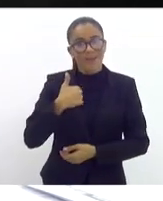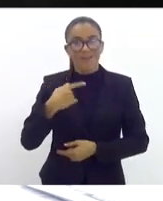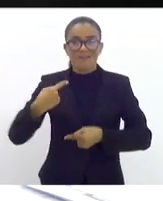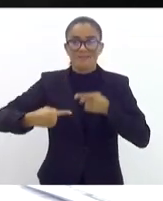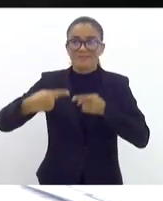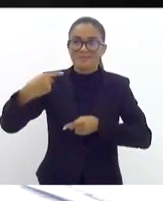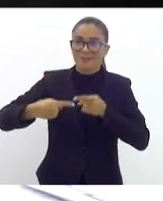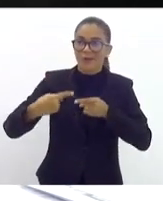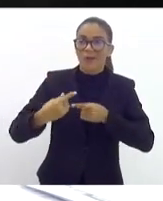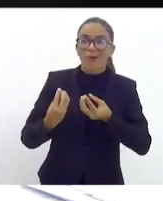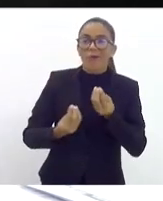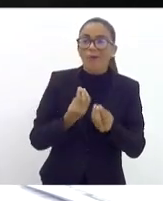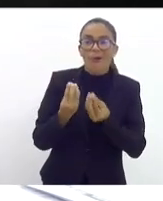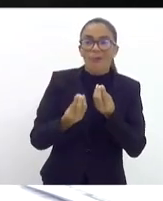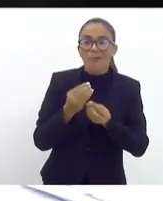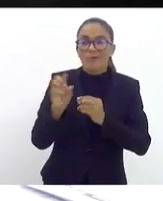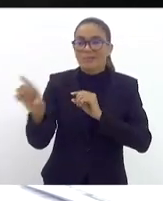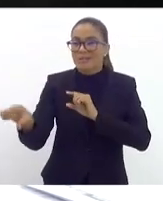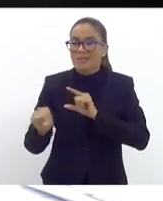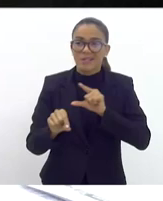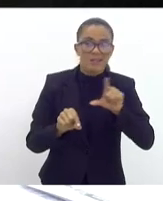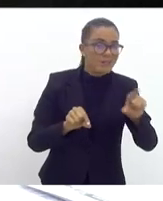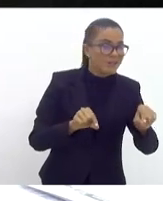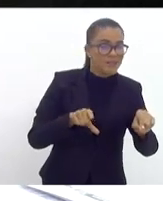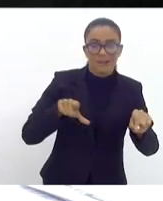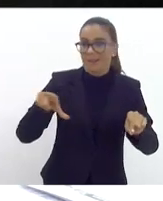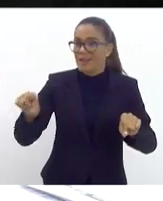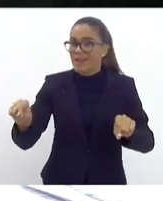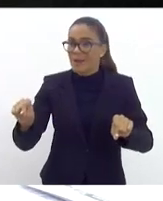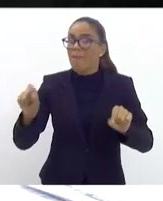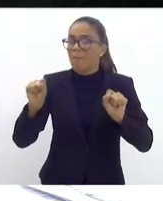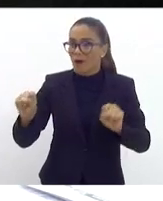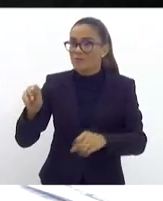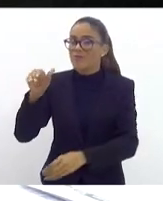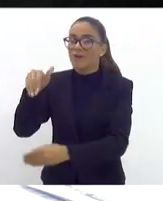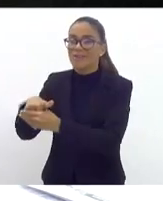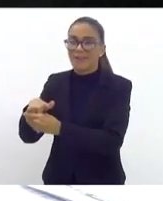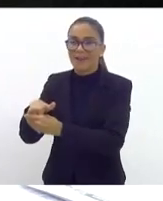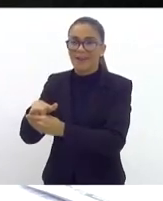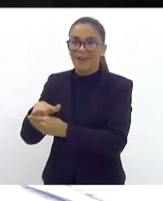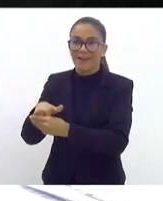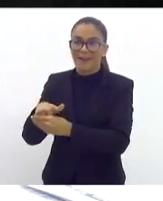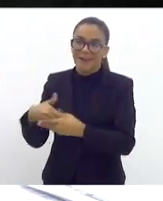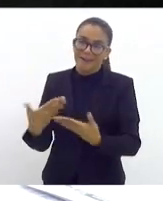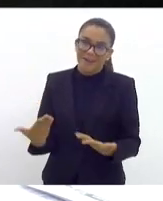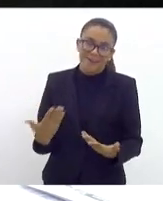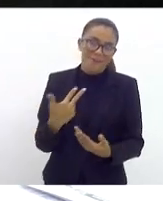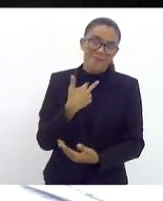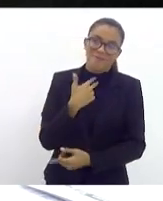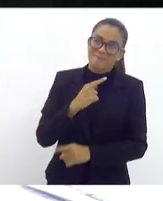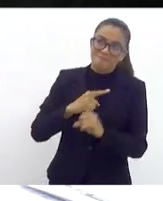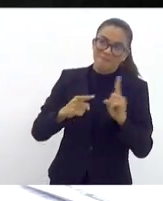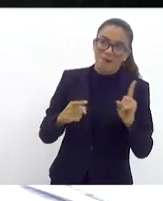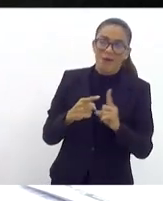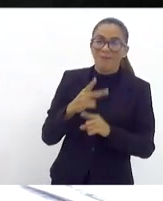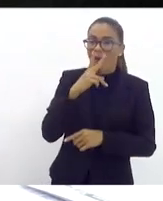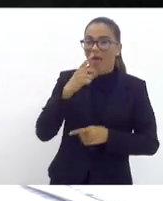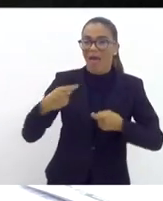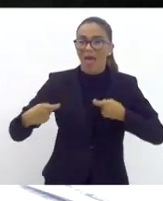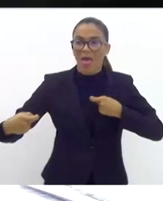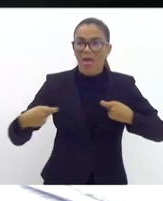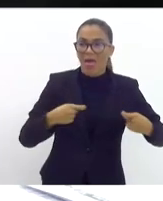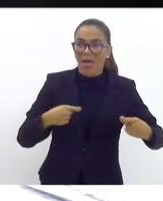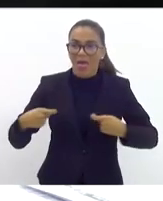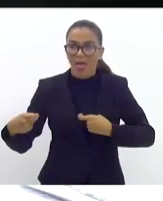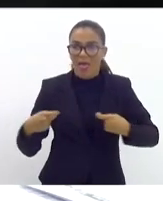um caminho que eu possa seguir e voltar porque não pode esse tiroteio um é